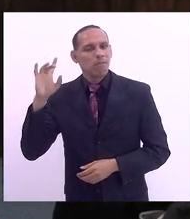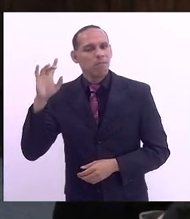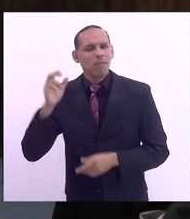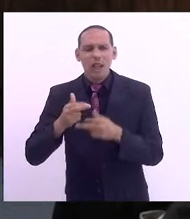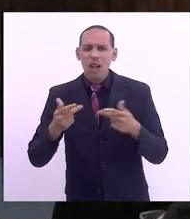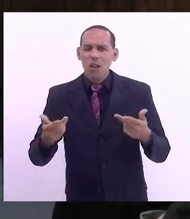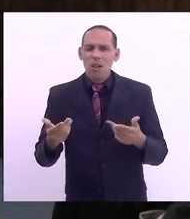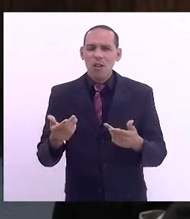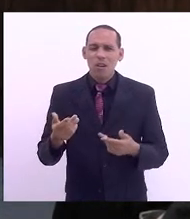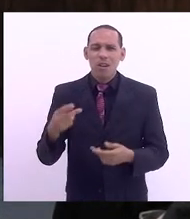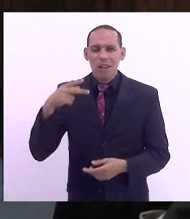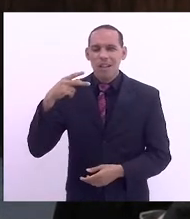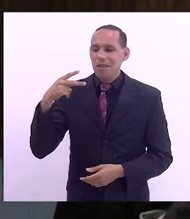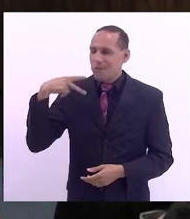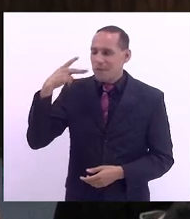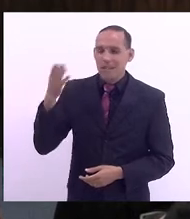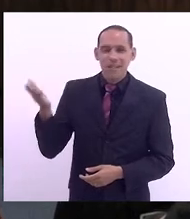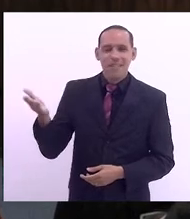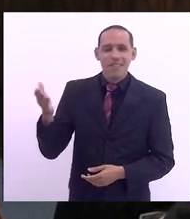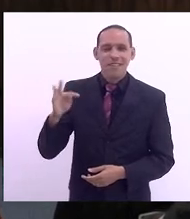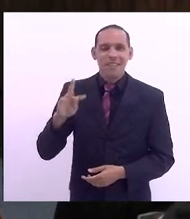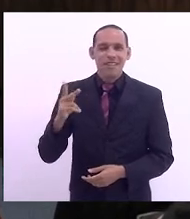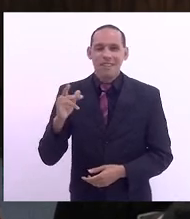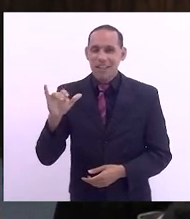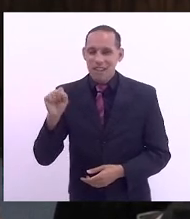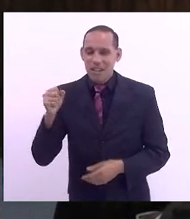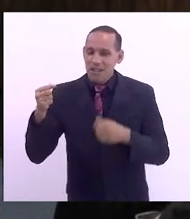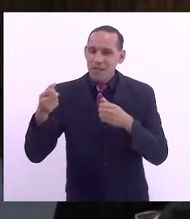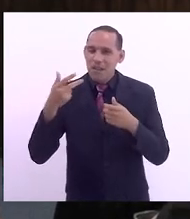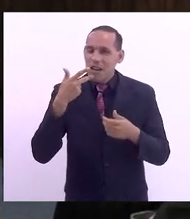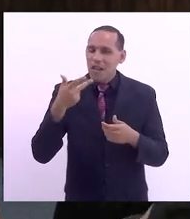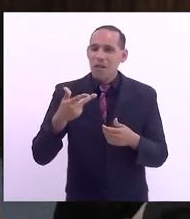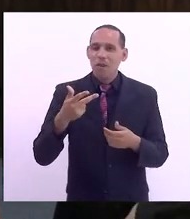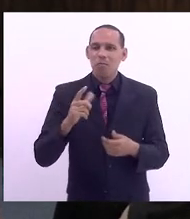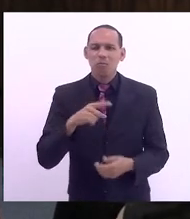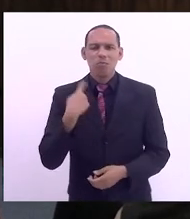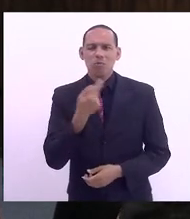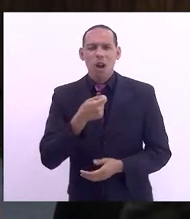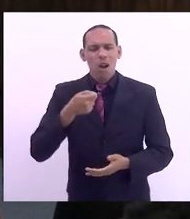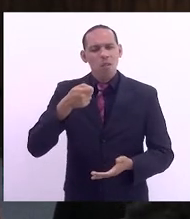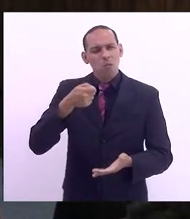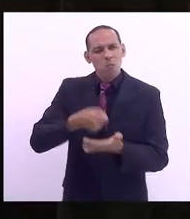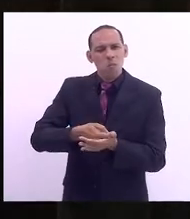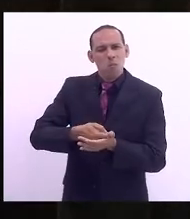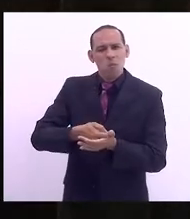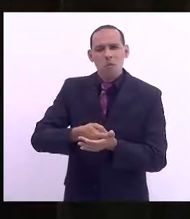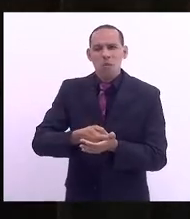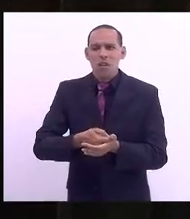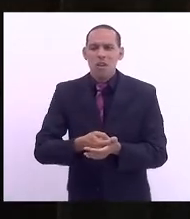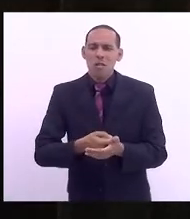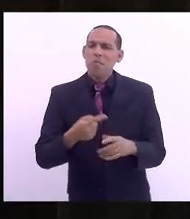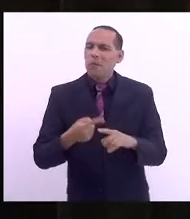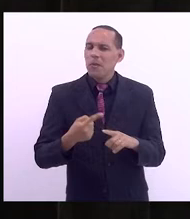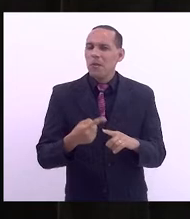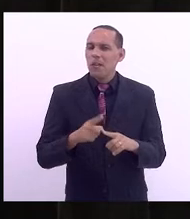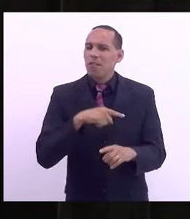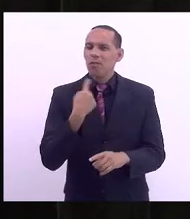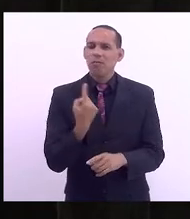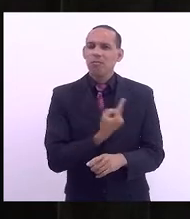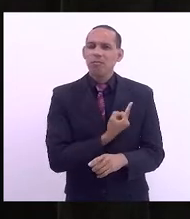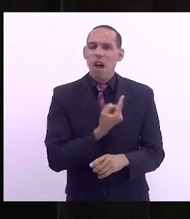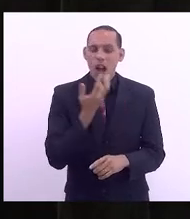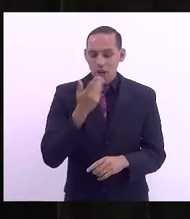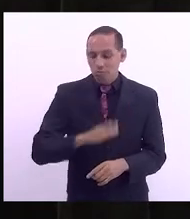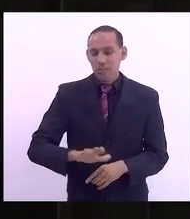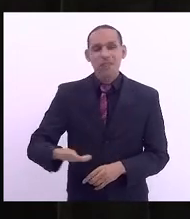que a vereadora falou, vereadora Thaís. A nossa condenação vem de quando a gente é